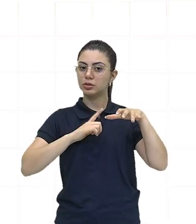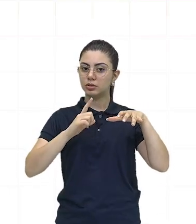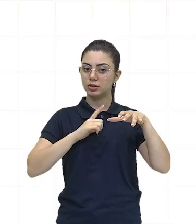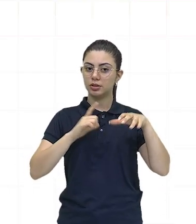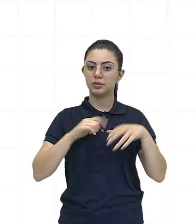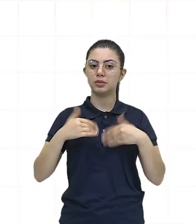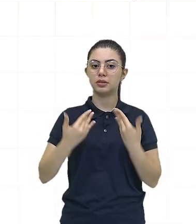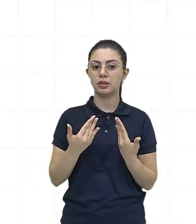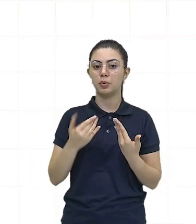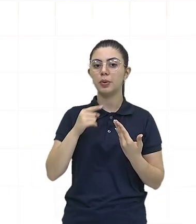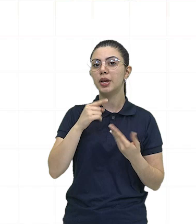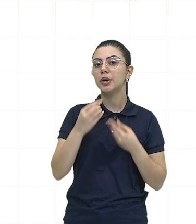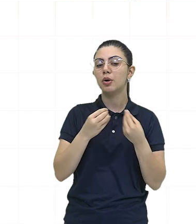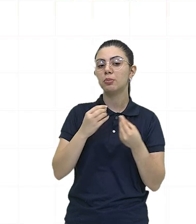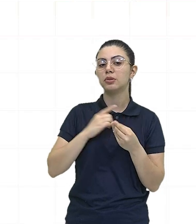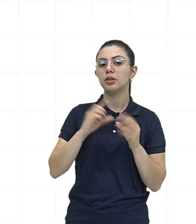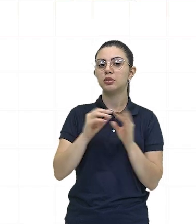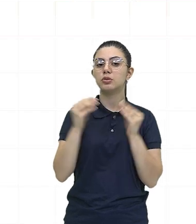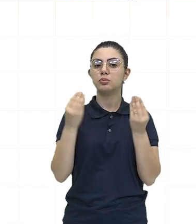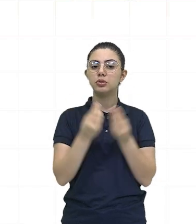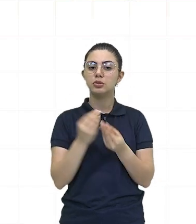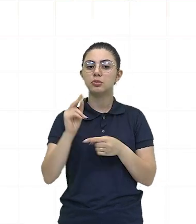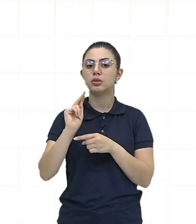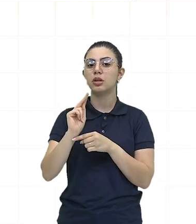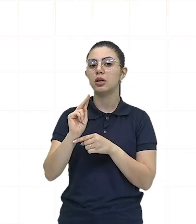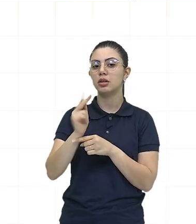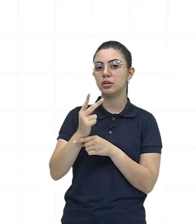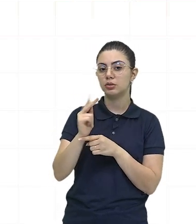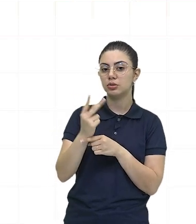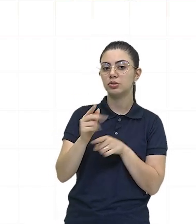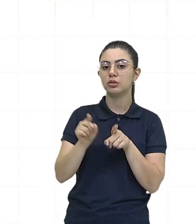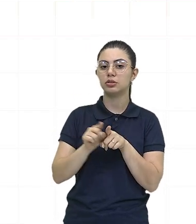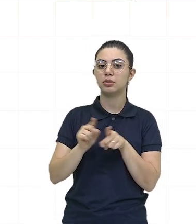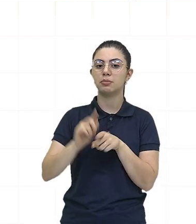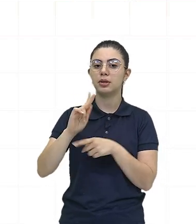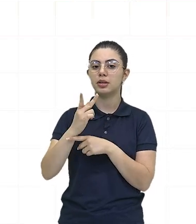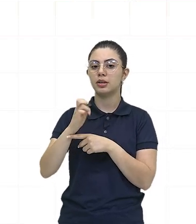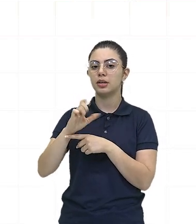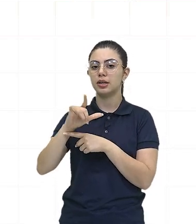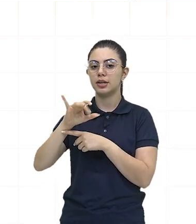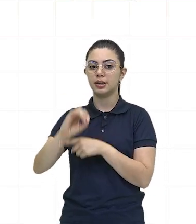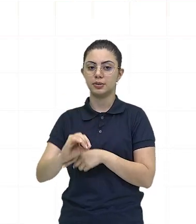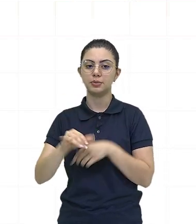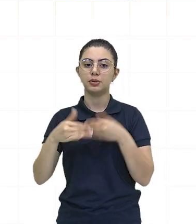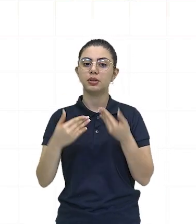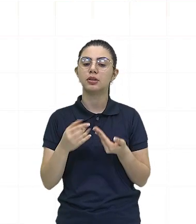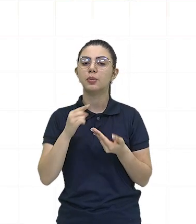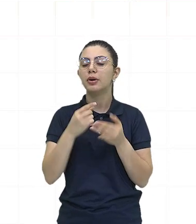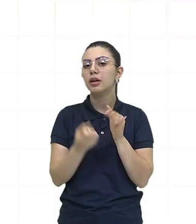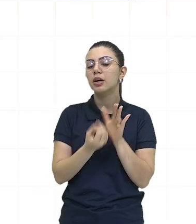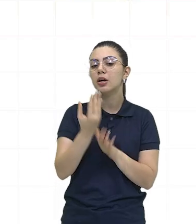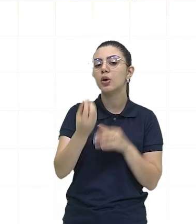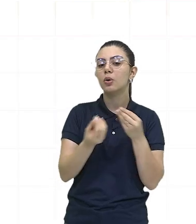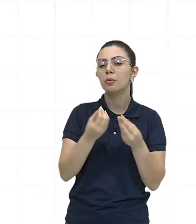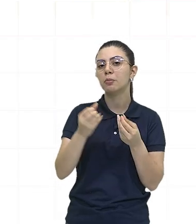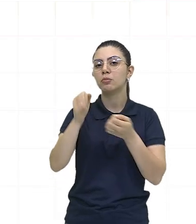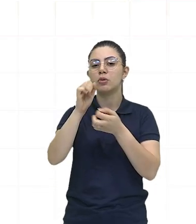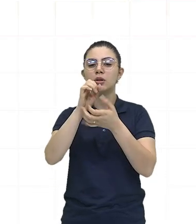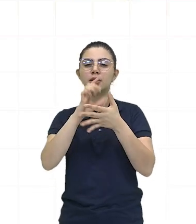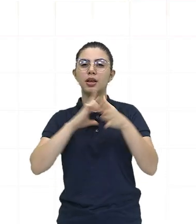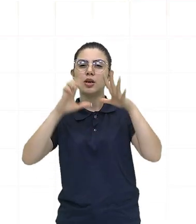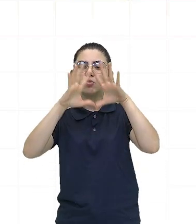compostos majoritariamente por hidrogênio e hélio. E elas nascem a partir de nuvens de gás de